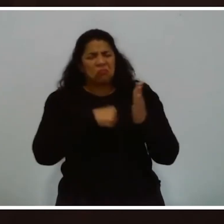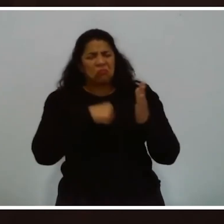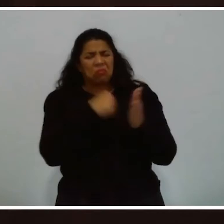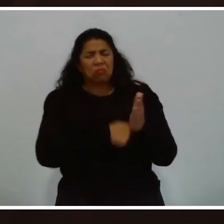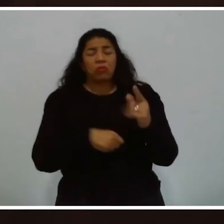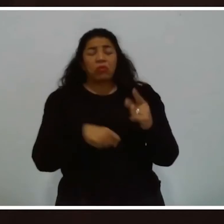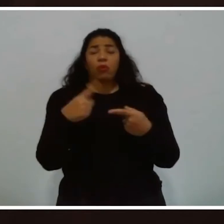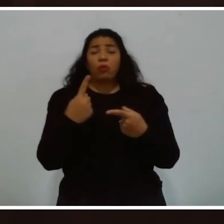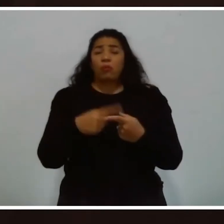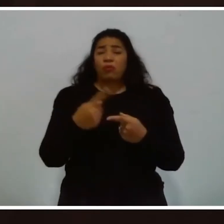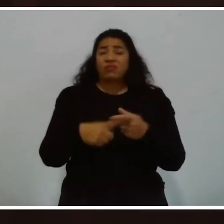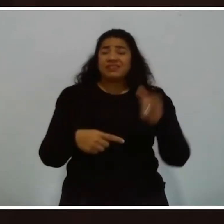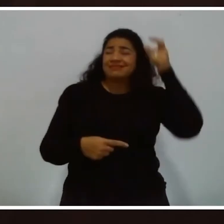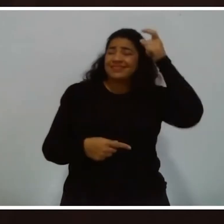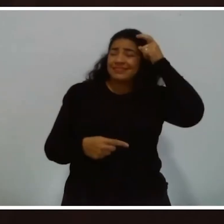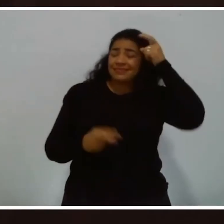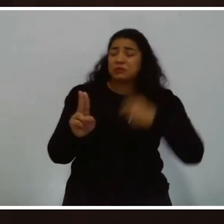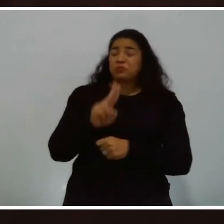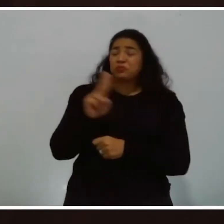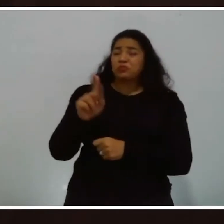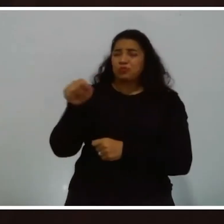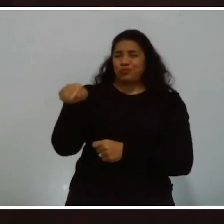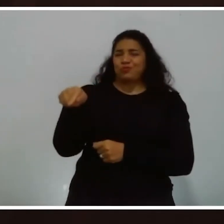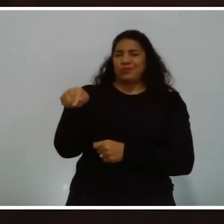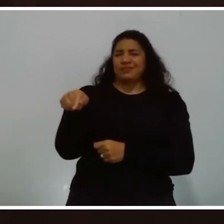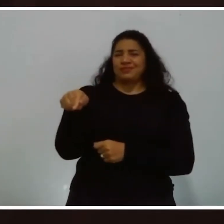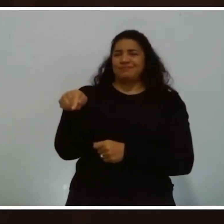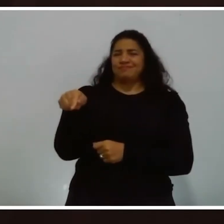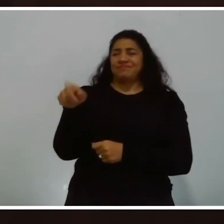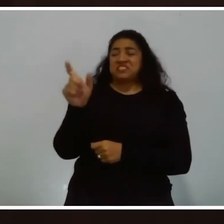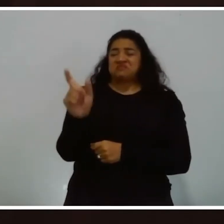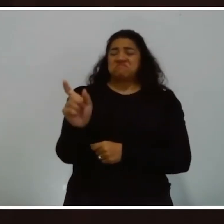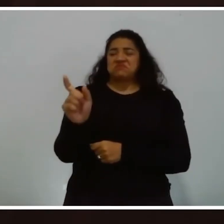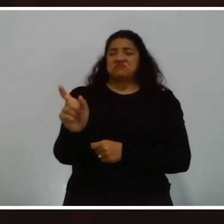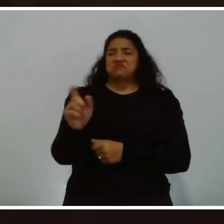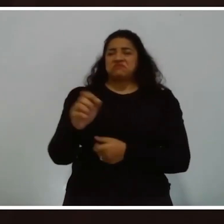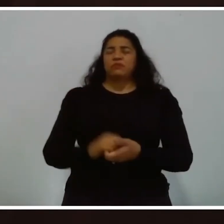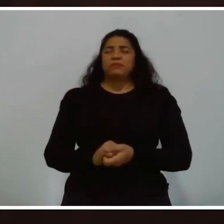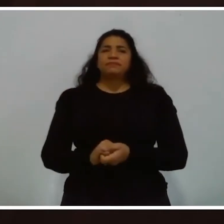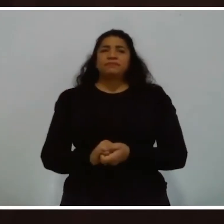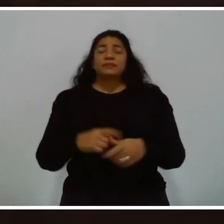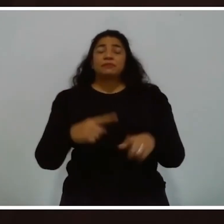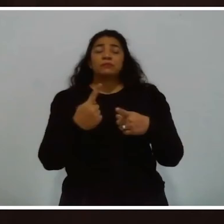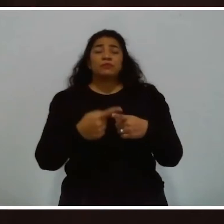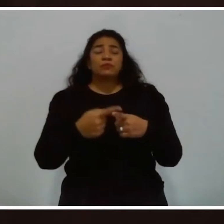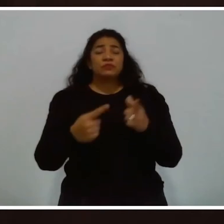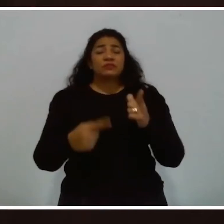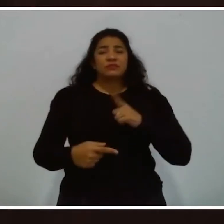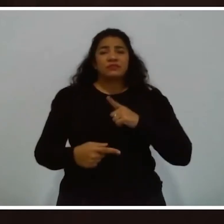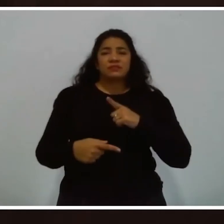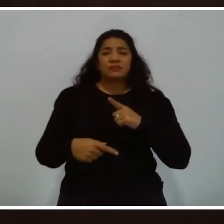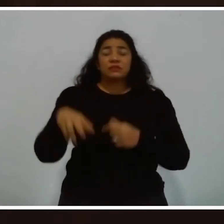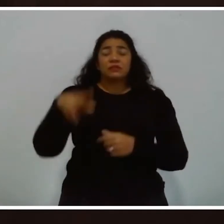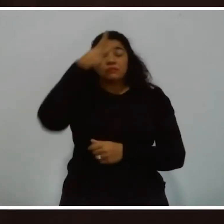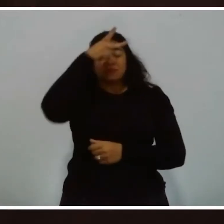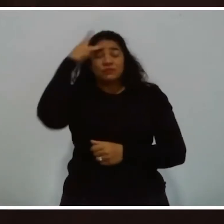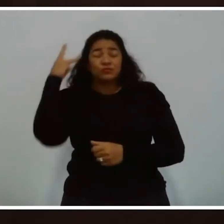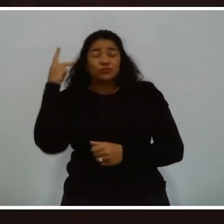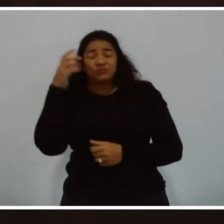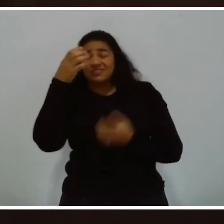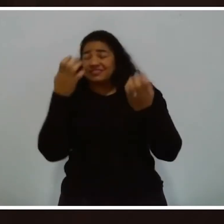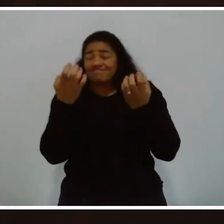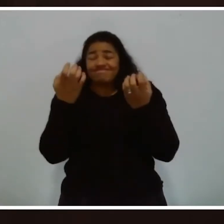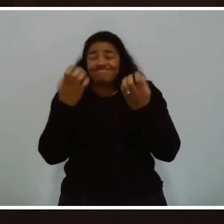muito esperto, diante das pessoas que não creem nisso, ele vai introduzindo sutilmente essa ideia, tá? A coisa veio de uma forma